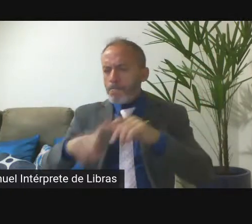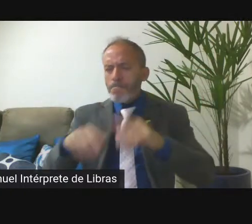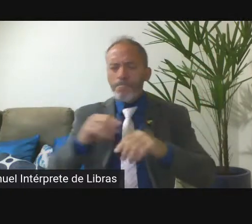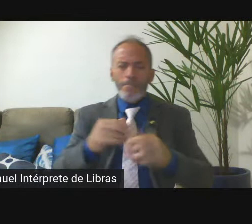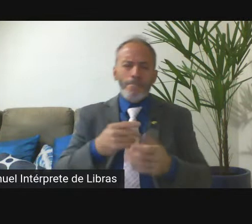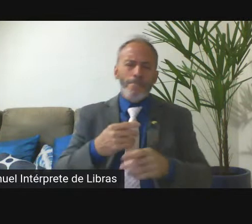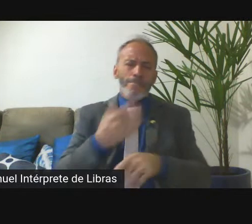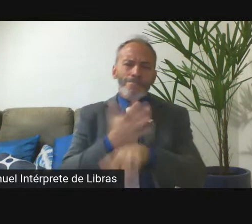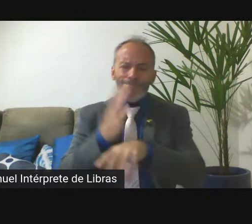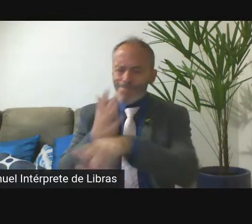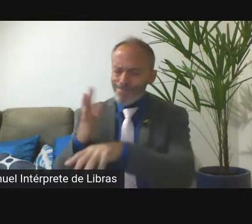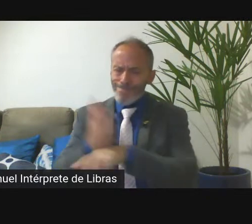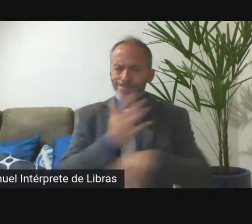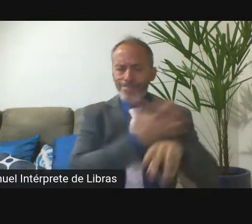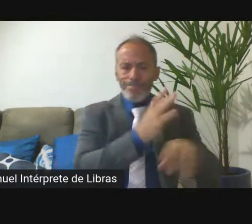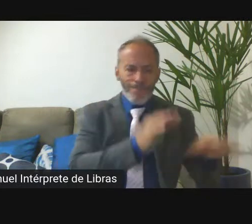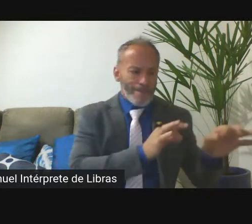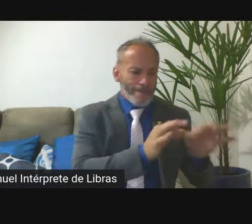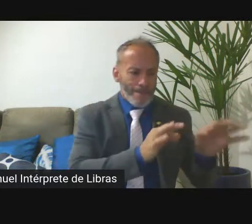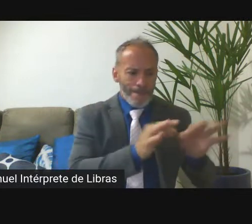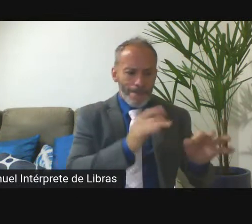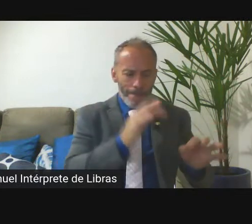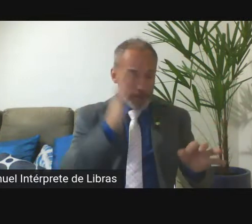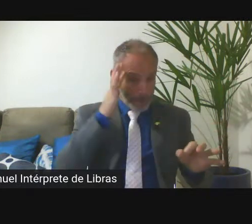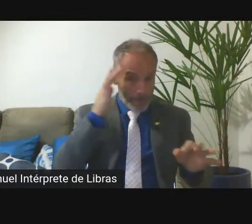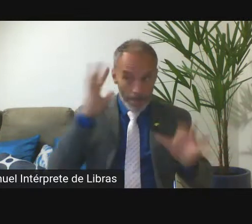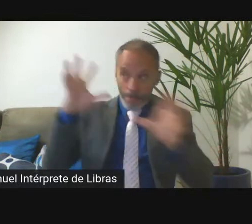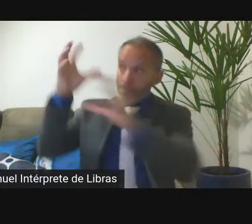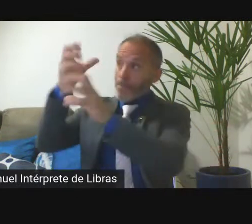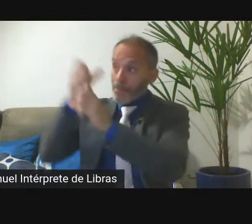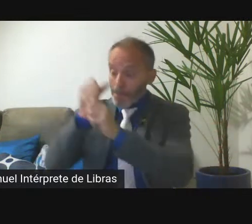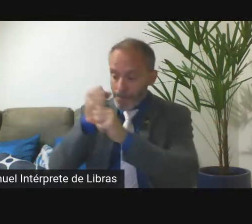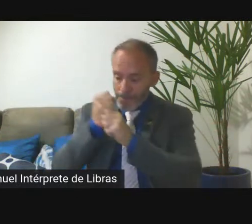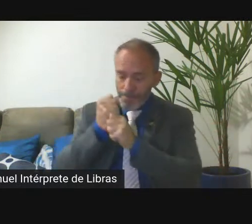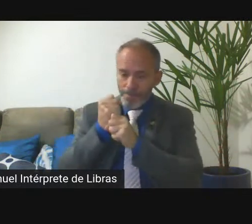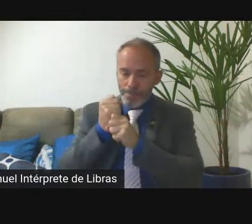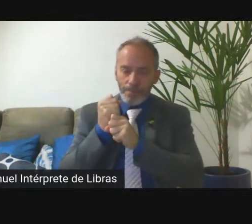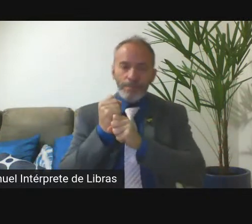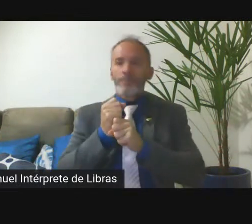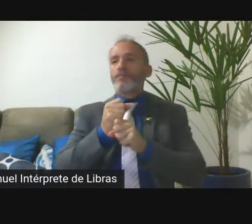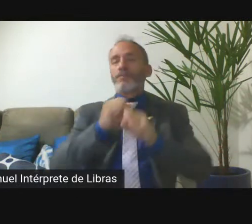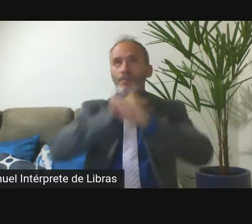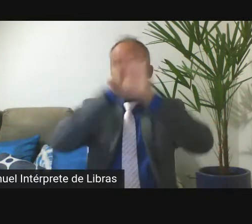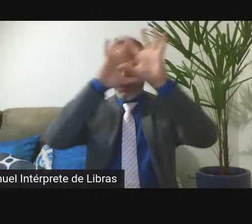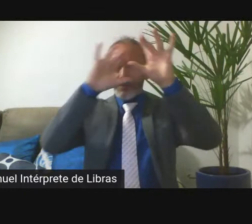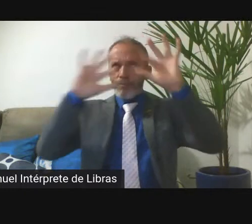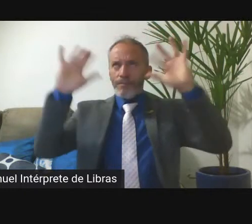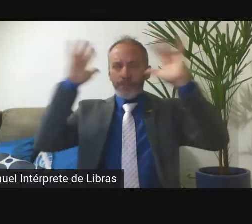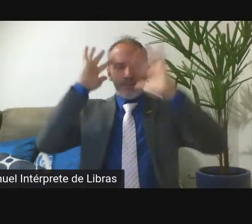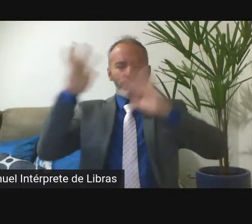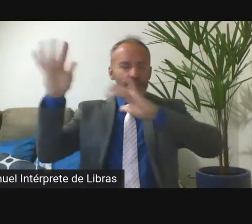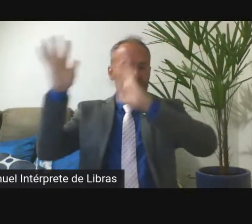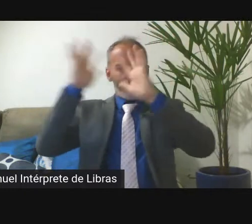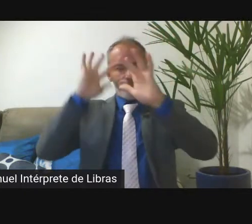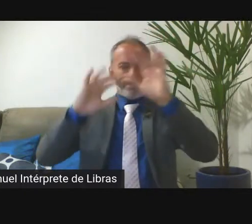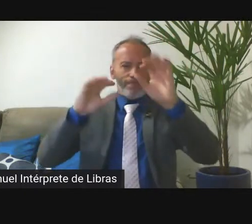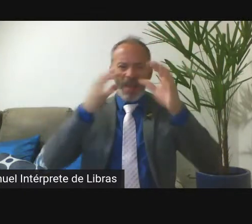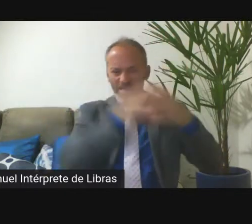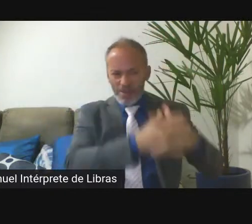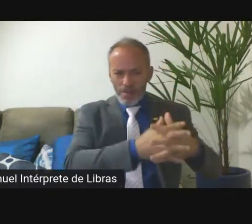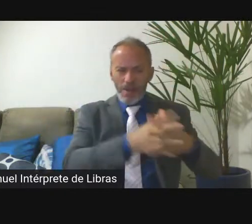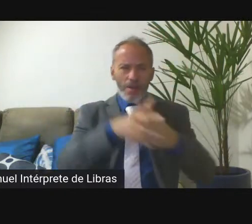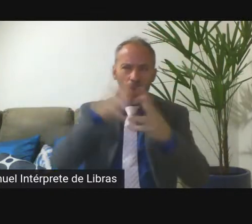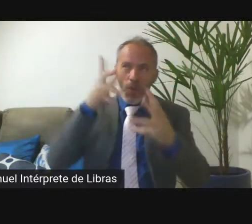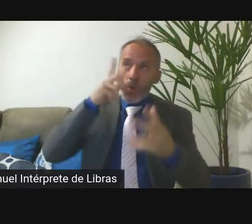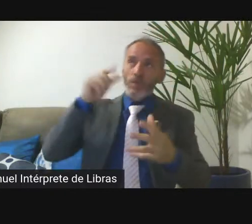prática seus projetos e alcançar seus sonhos. Então, meus caros, sonhem. Não deixe nada atrapalhar a conquista